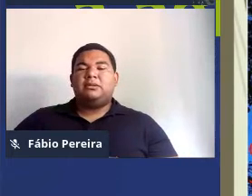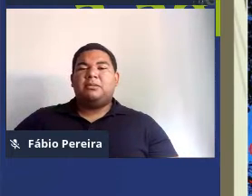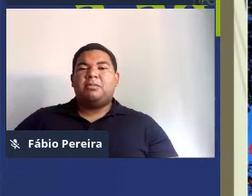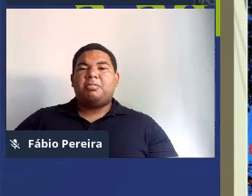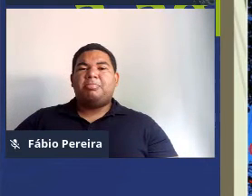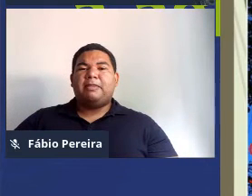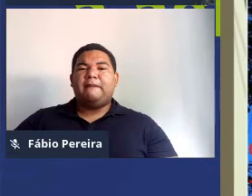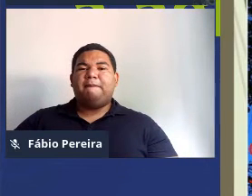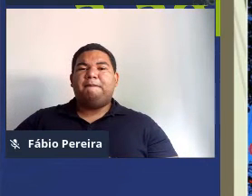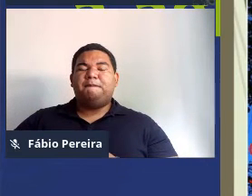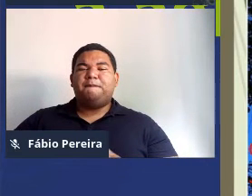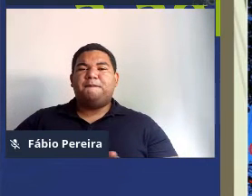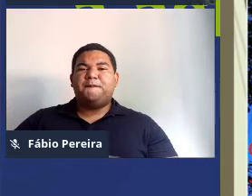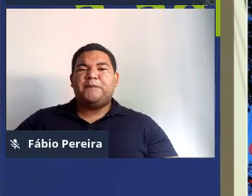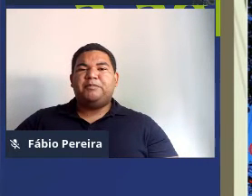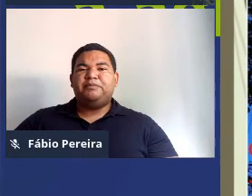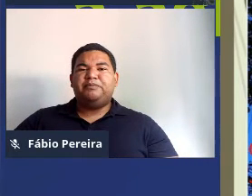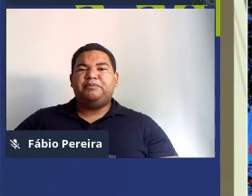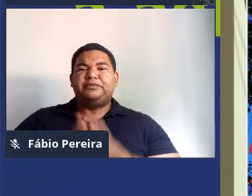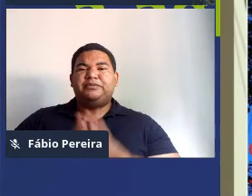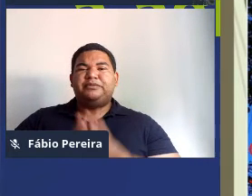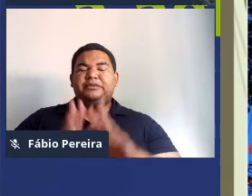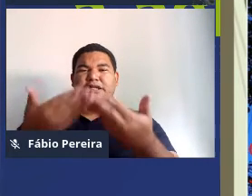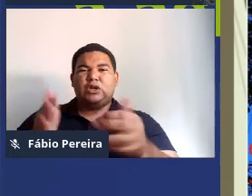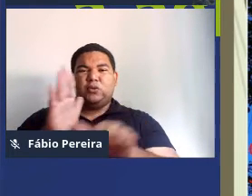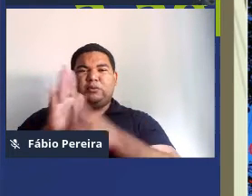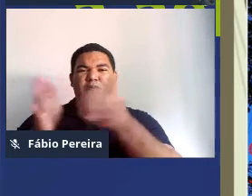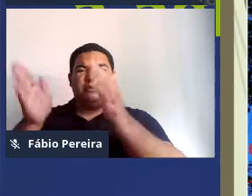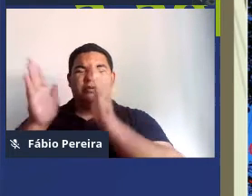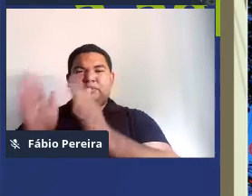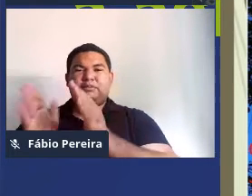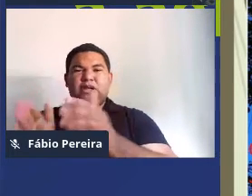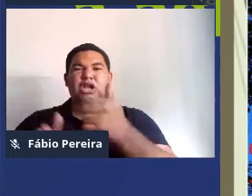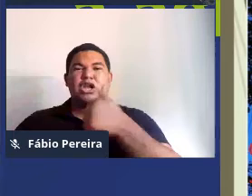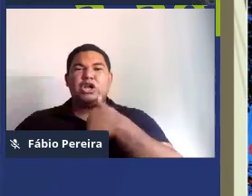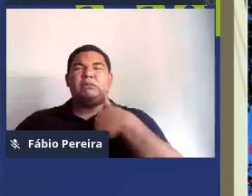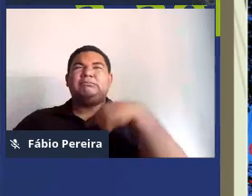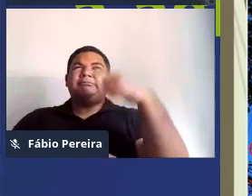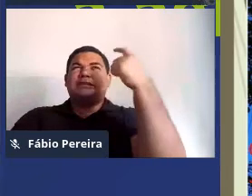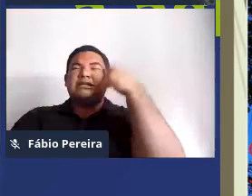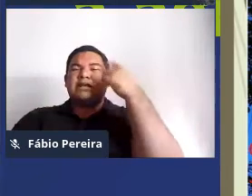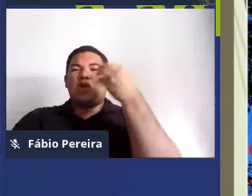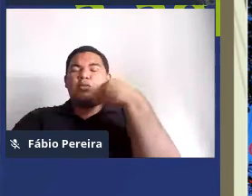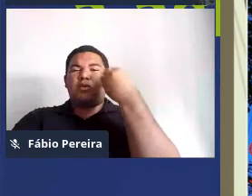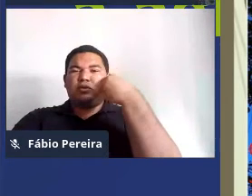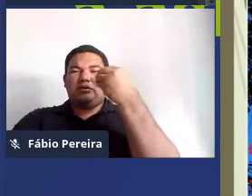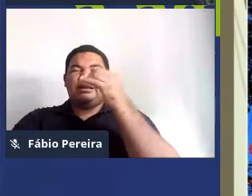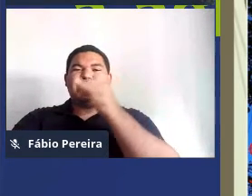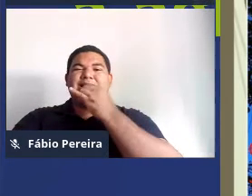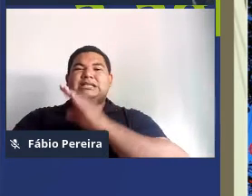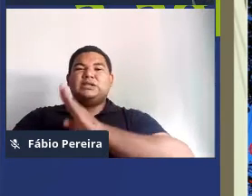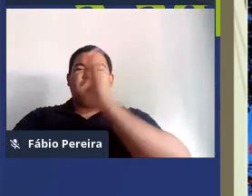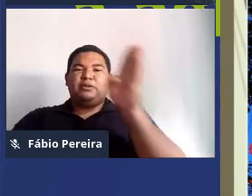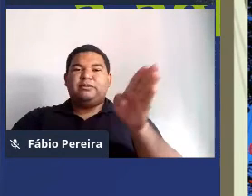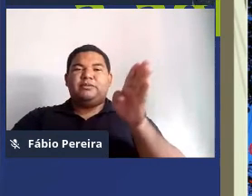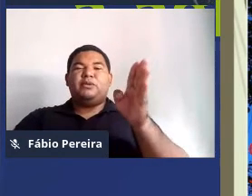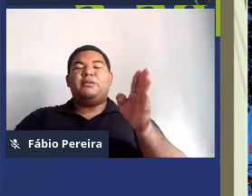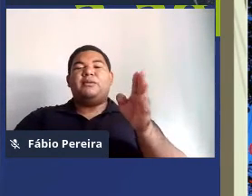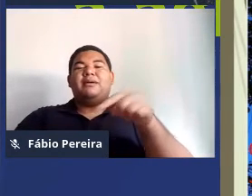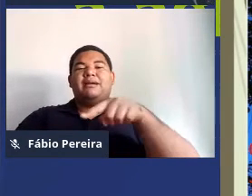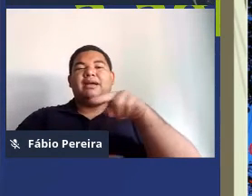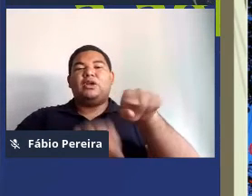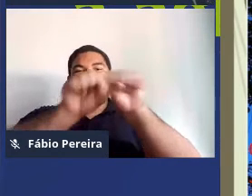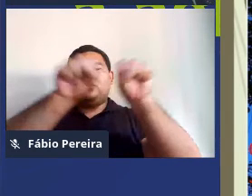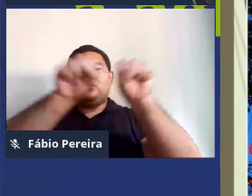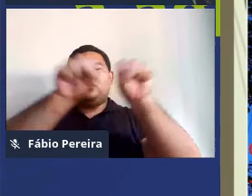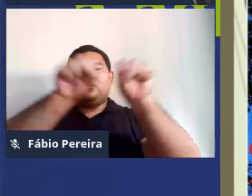Então, primeiro, eu vou pensar no meu experimento, vou lá para o viveiro de aquicultura,